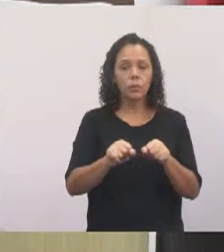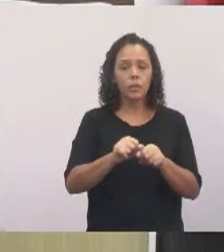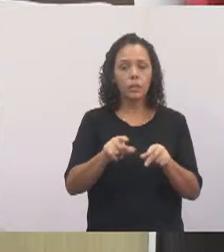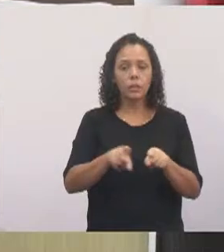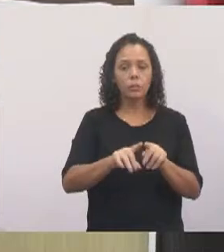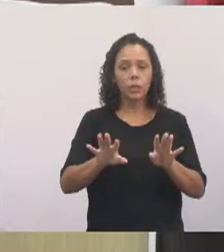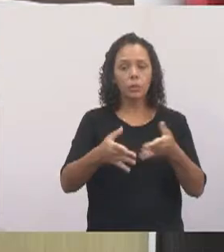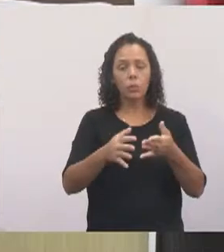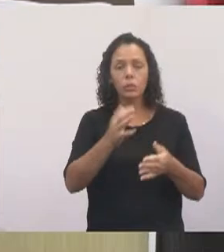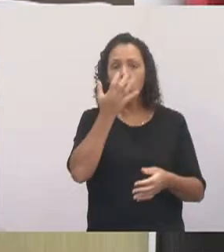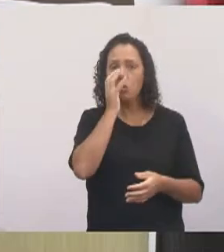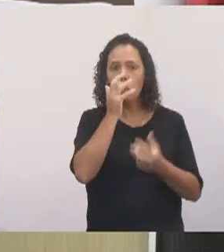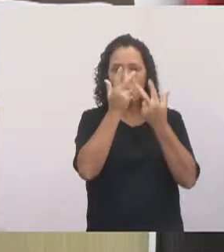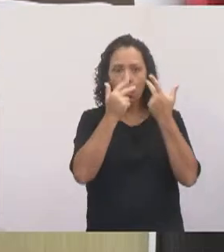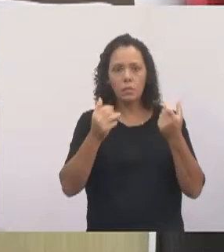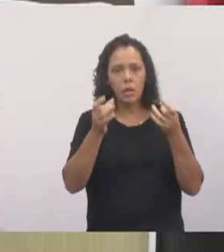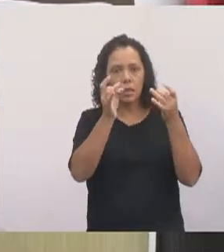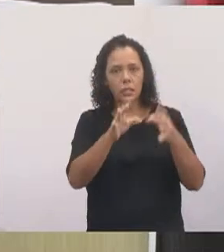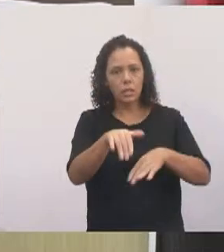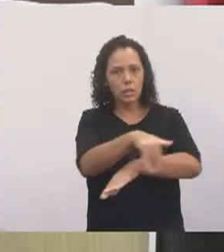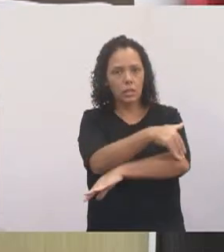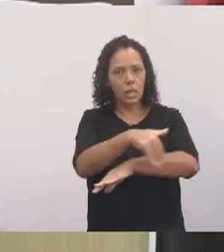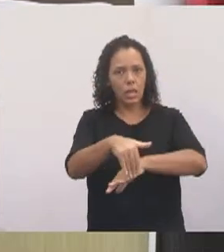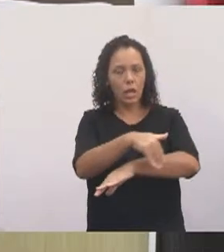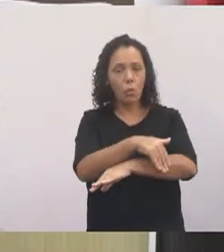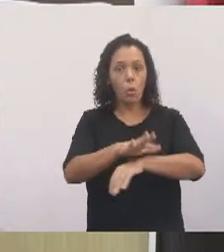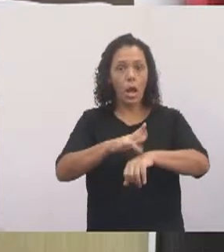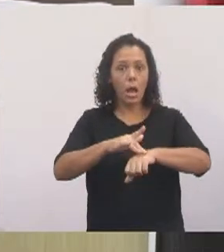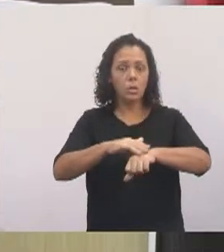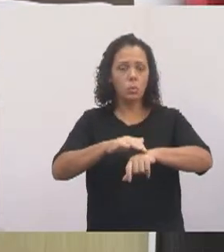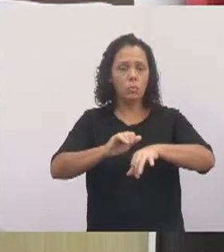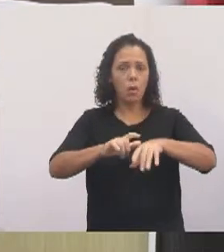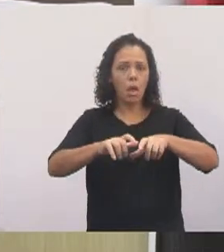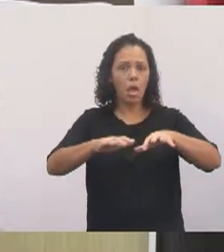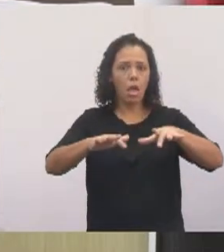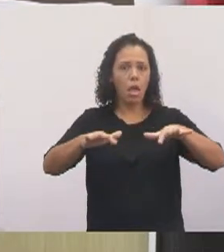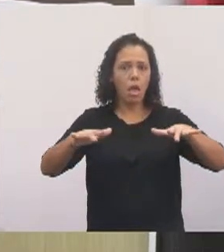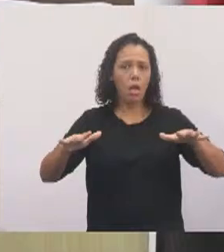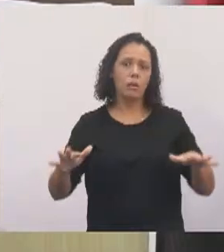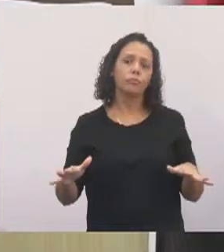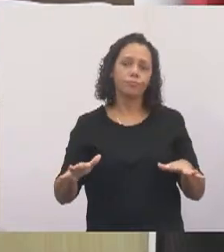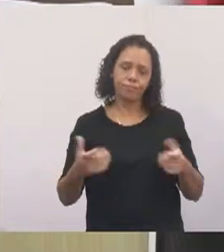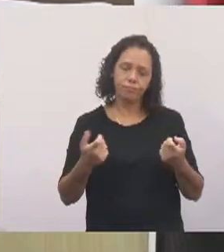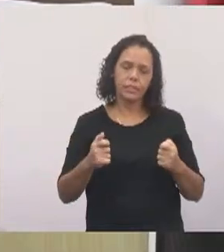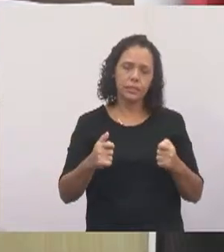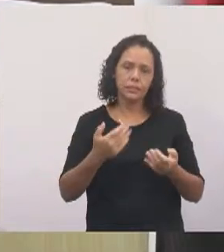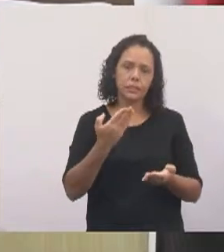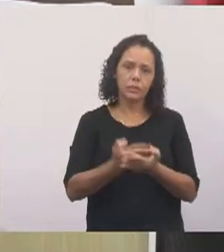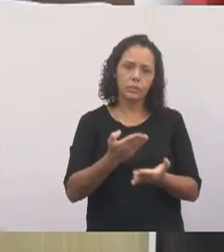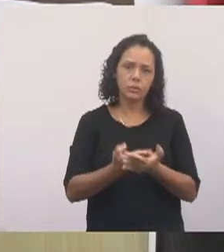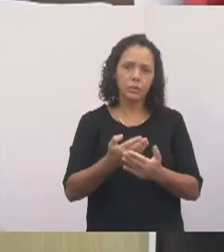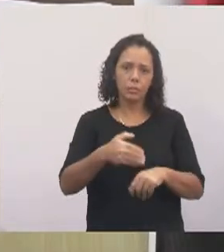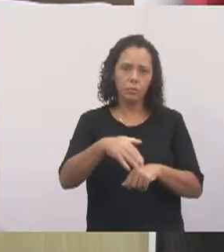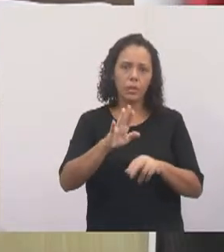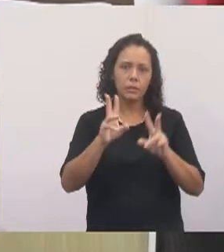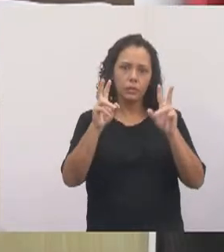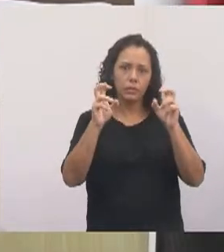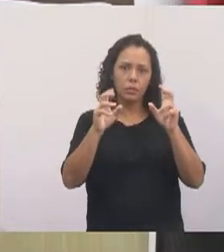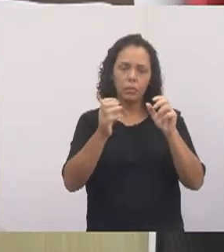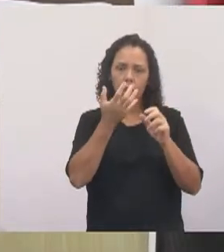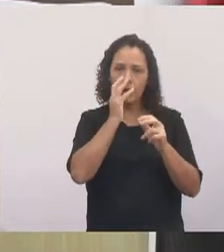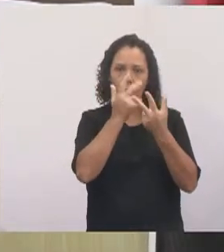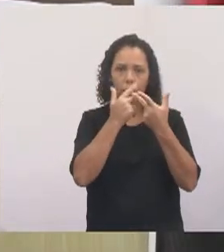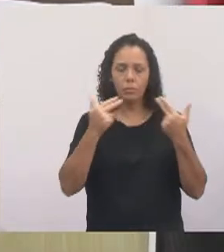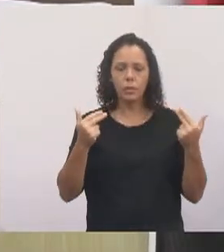pode trazer doenças e outras zoonoses para os seres vivos, né? Eu acho que estão precisando aí estudar um pouquinho mais a respeito de animais.